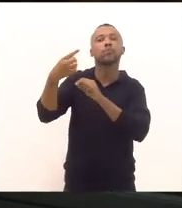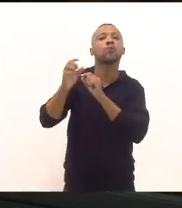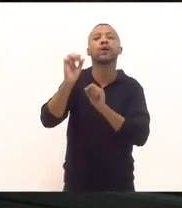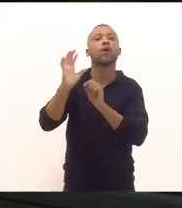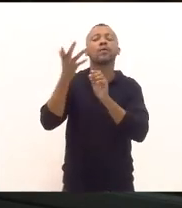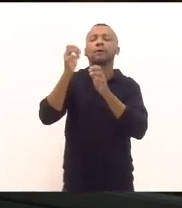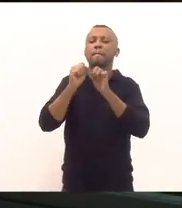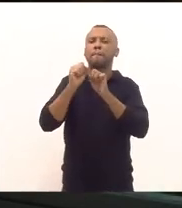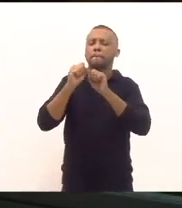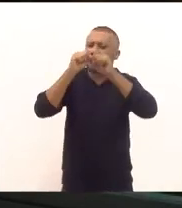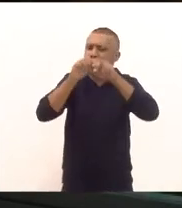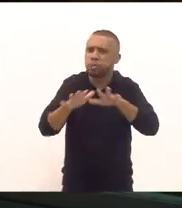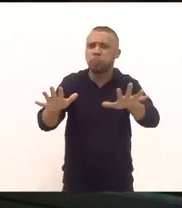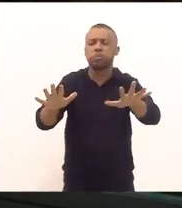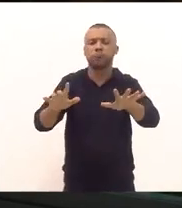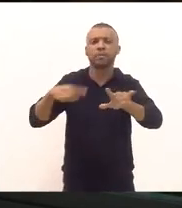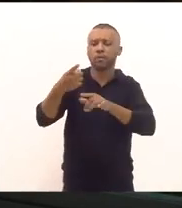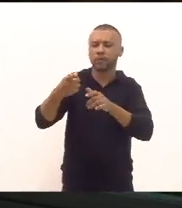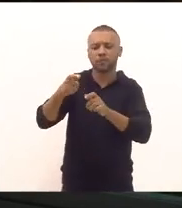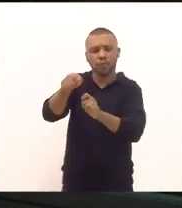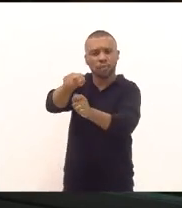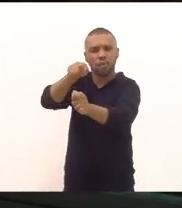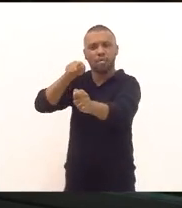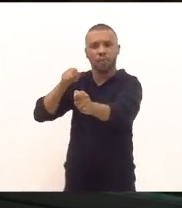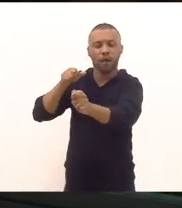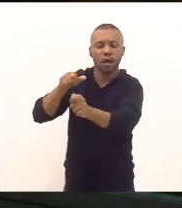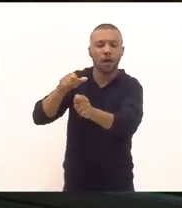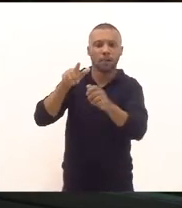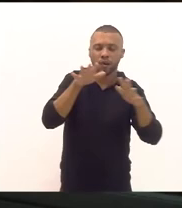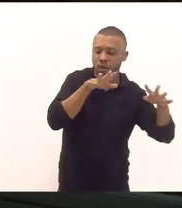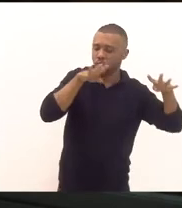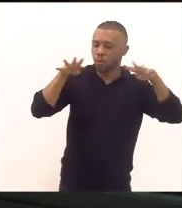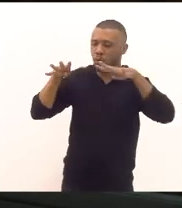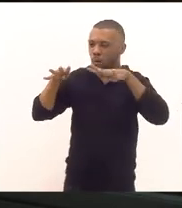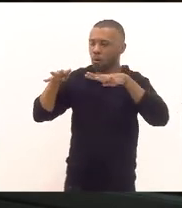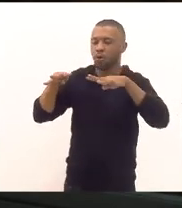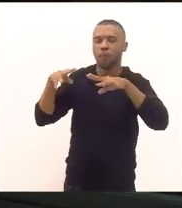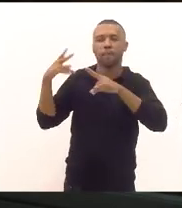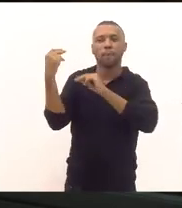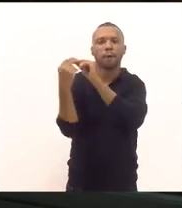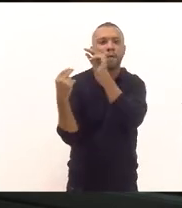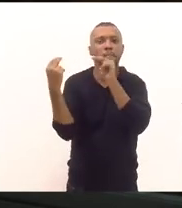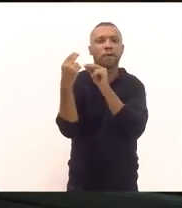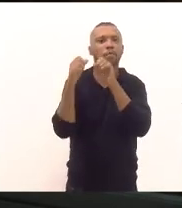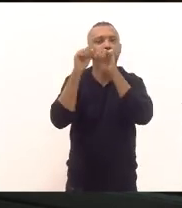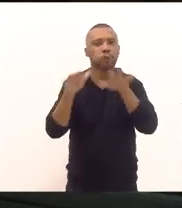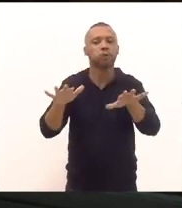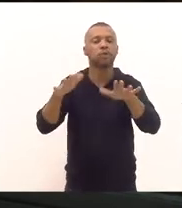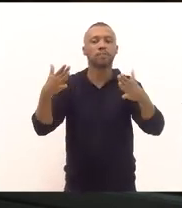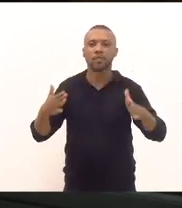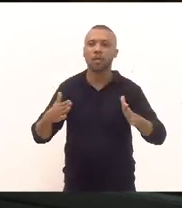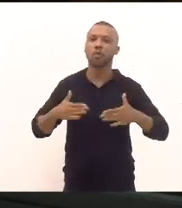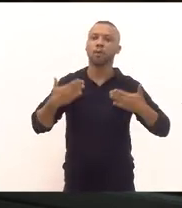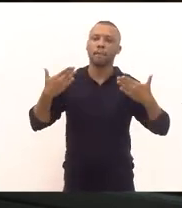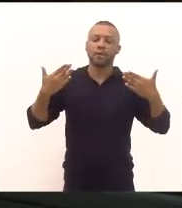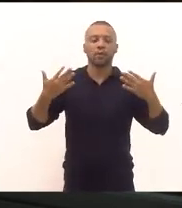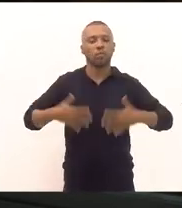pois pode esse gesto O que foi algo que me surpreendeu